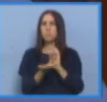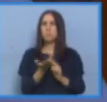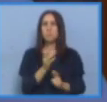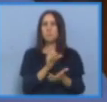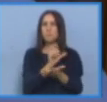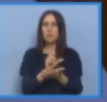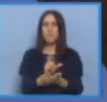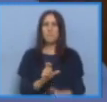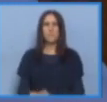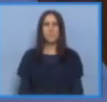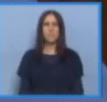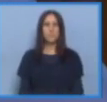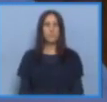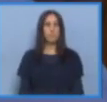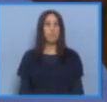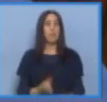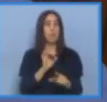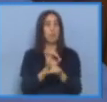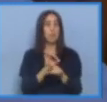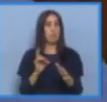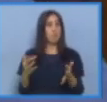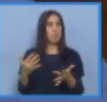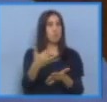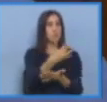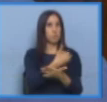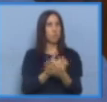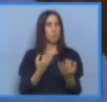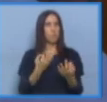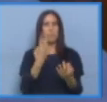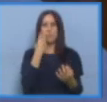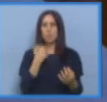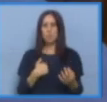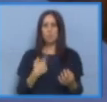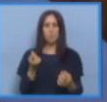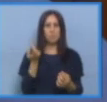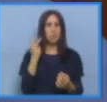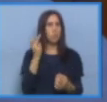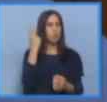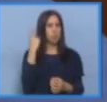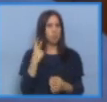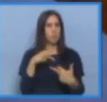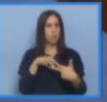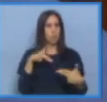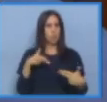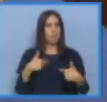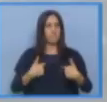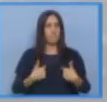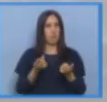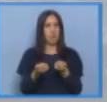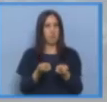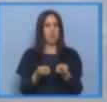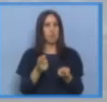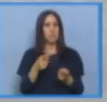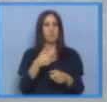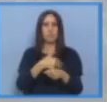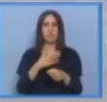Figueira? Efetivamente, em termos de levantamento, houve um levantamento que foi feito, creio que foi no ano passado, ou há 2 anos, pela Câmara Municipal,